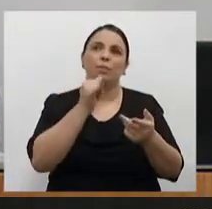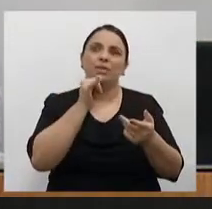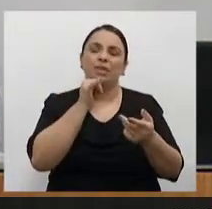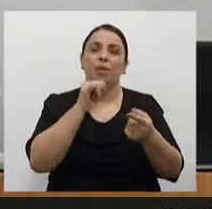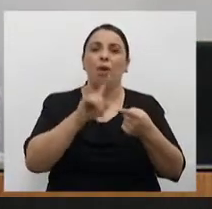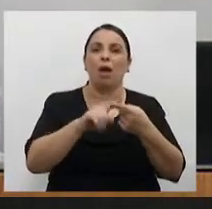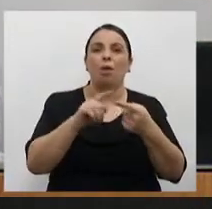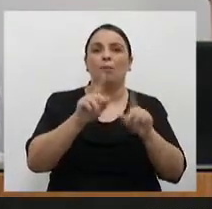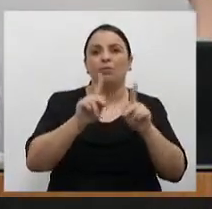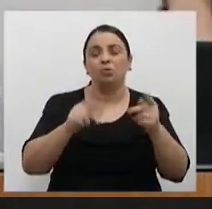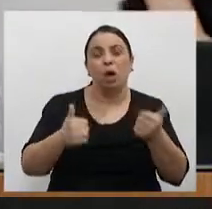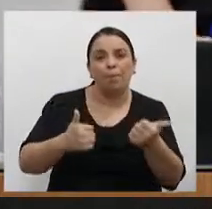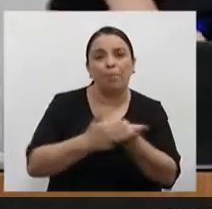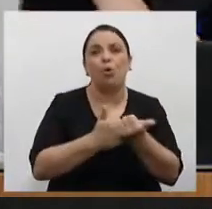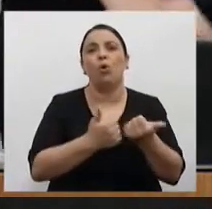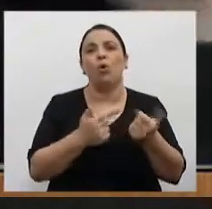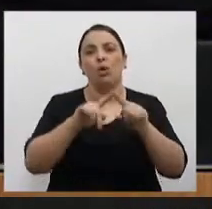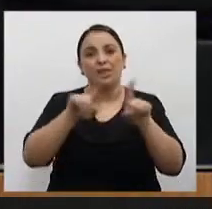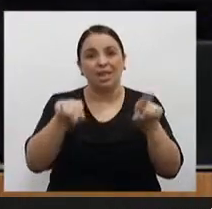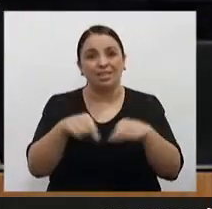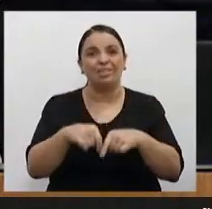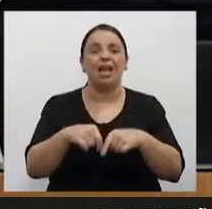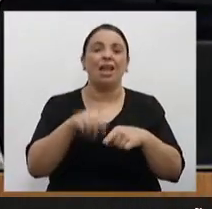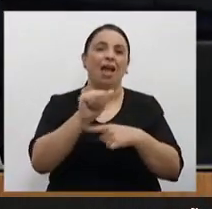de recurso, que altera